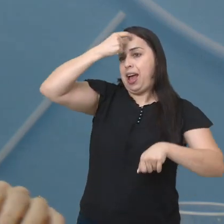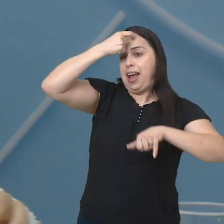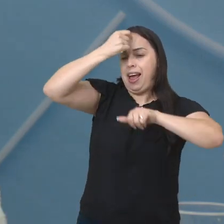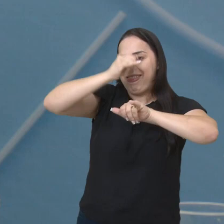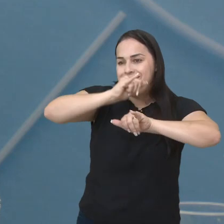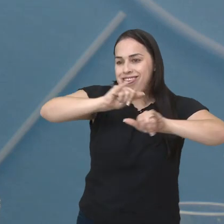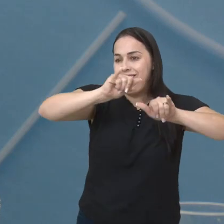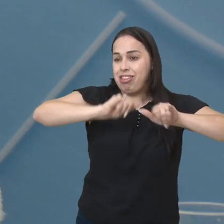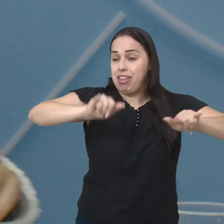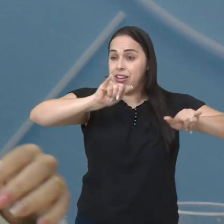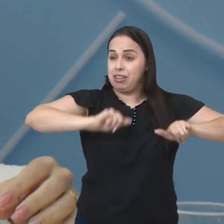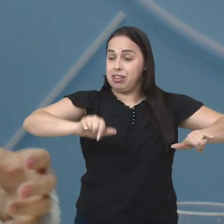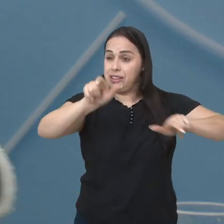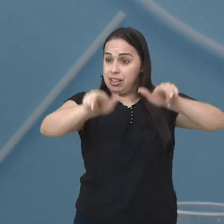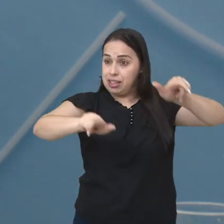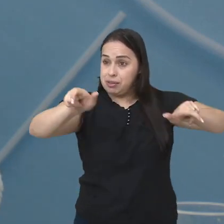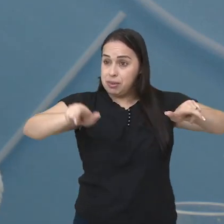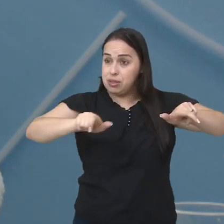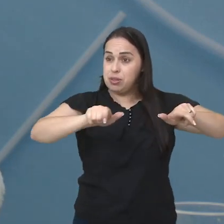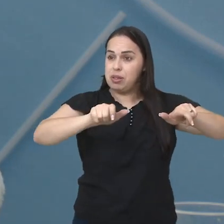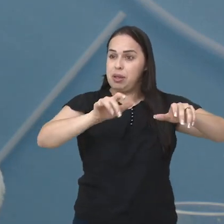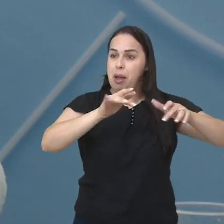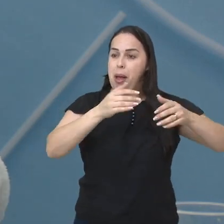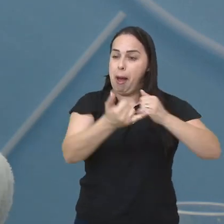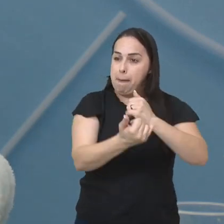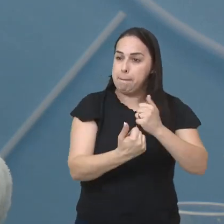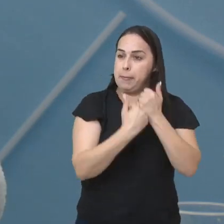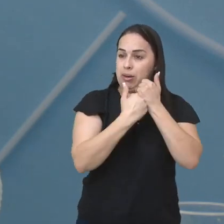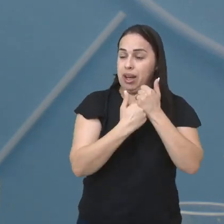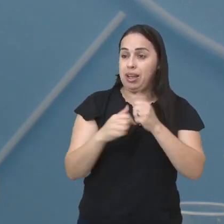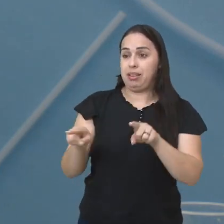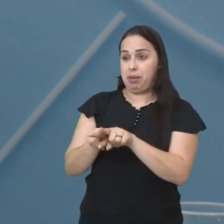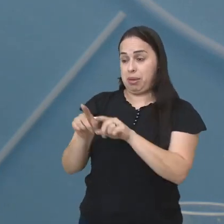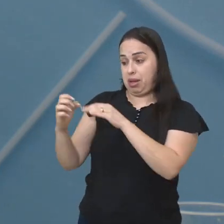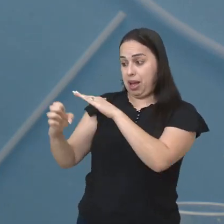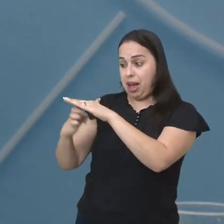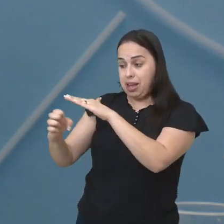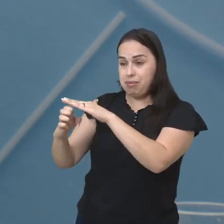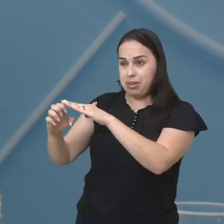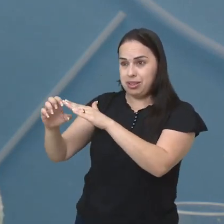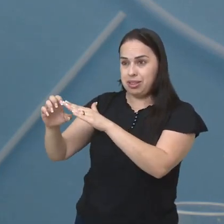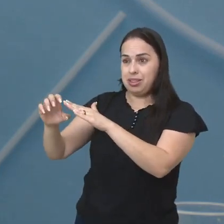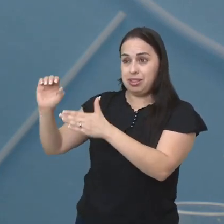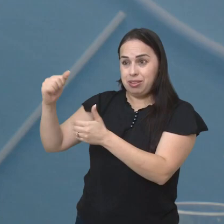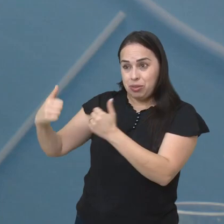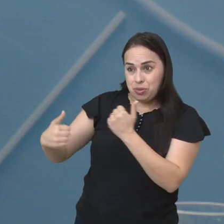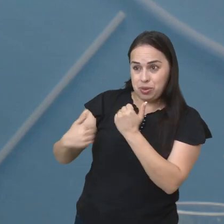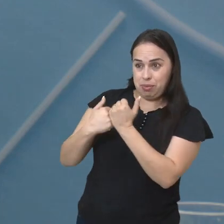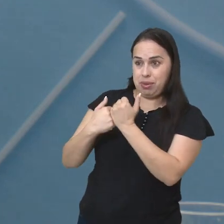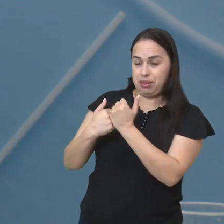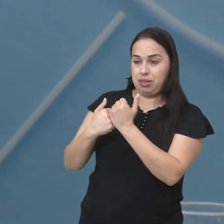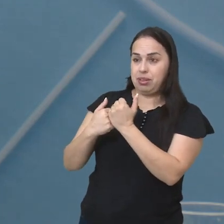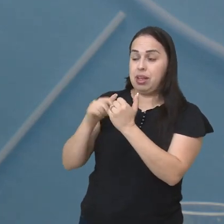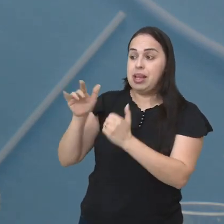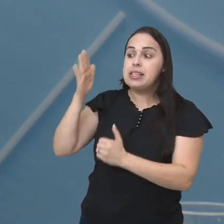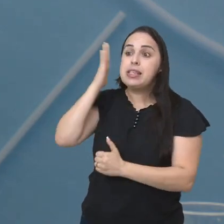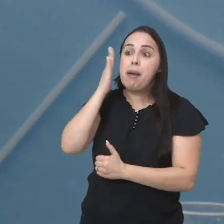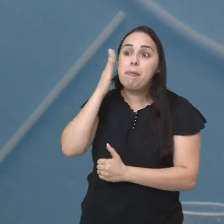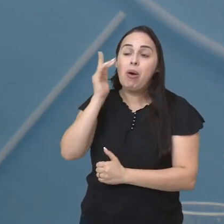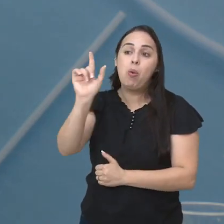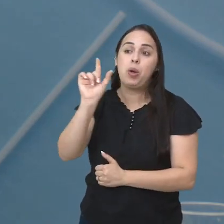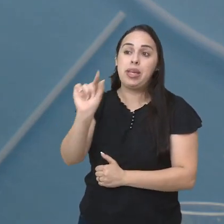esses apoiadores, para essas empresas que nos doam, elas terem a consciência de que isso está vindo totalmente voluntariado e que